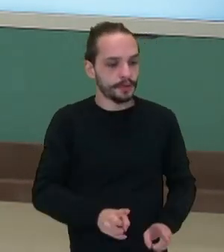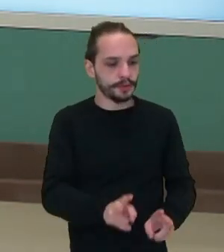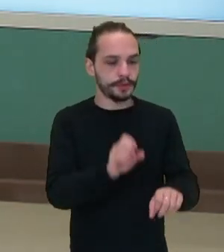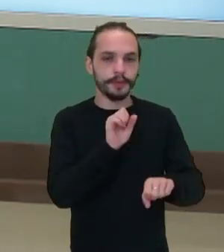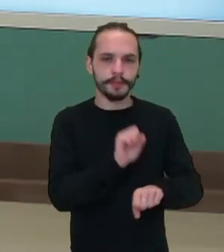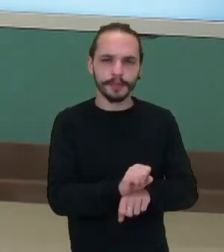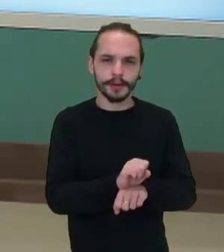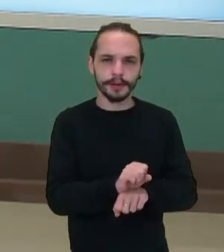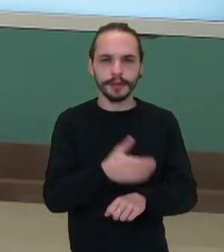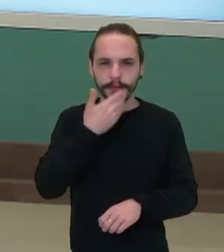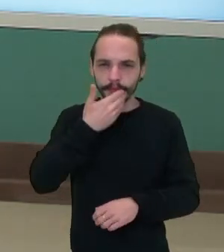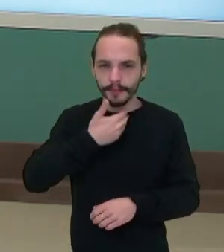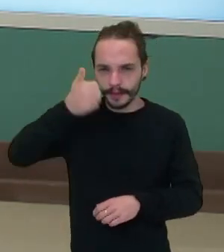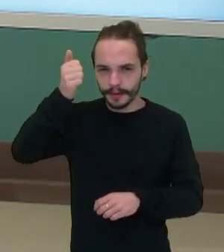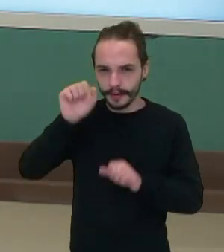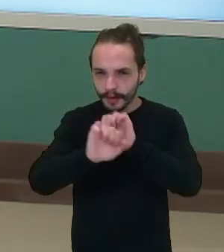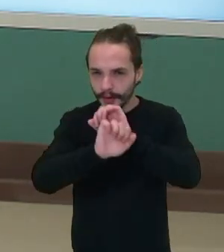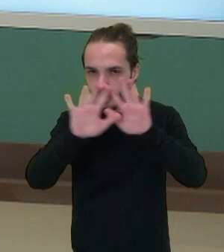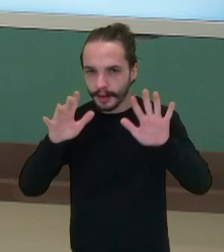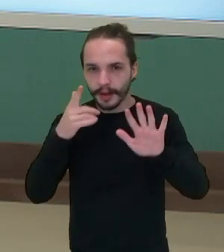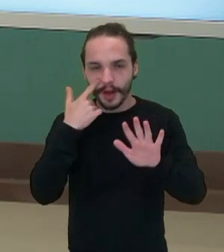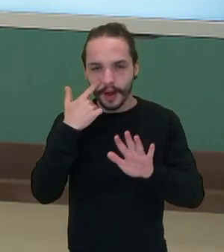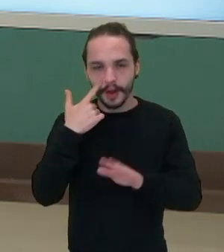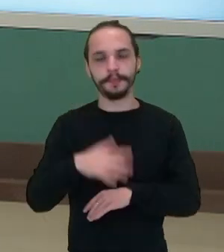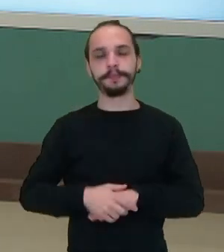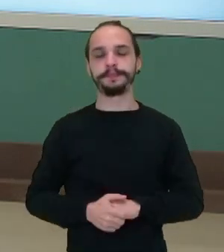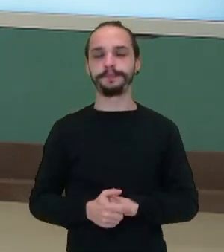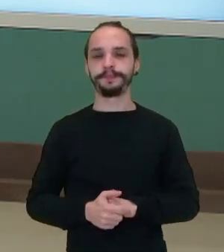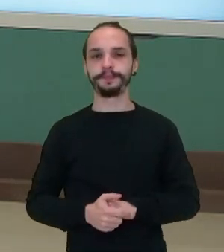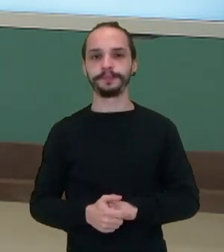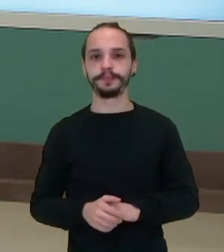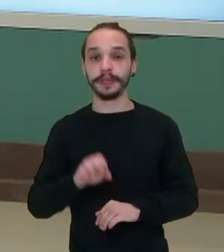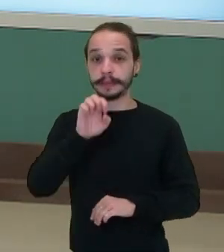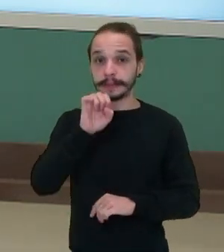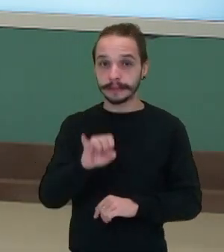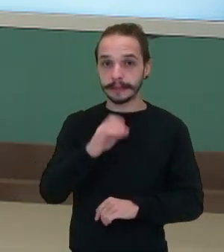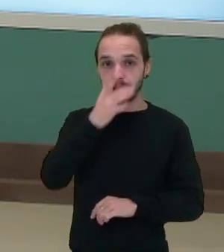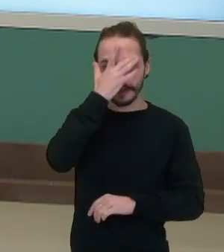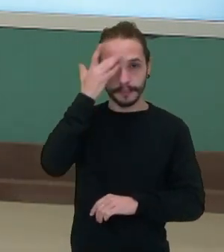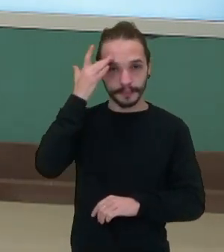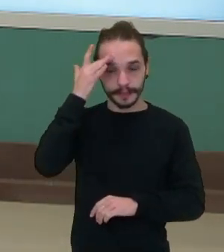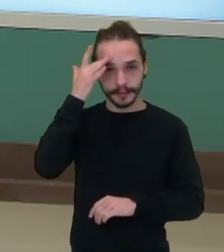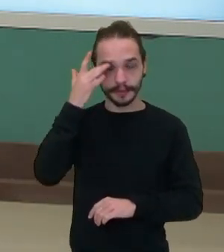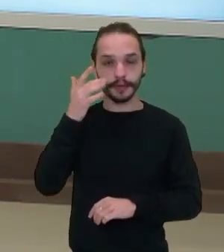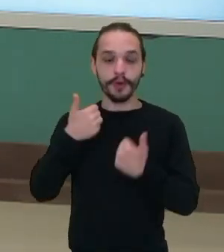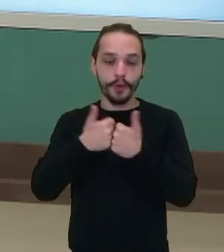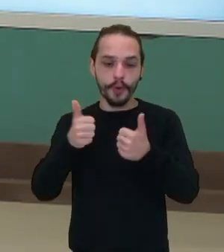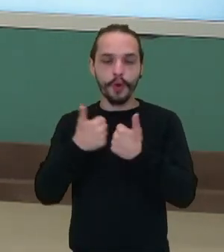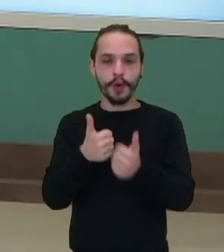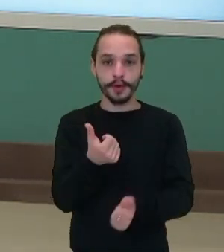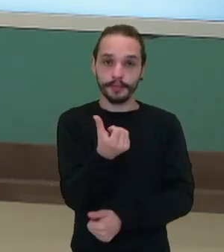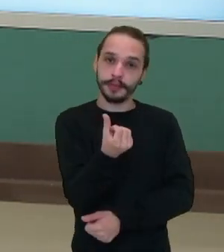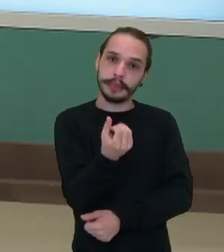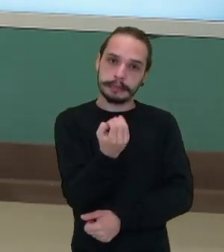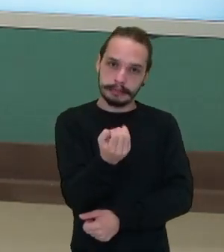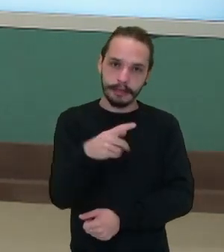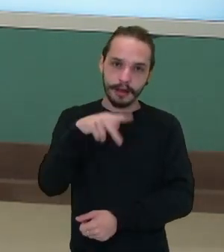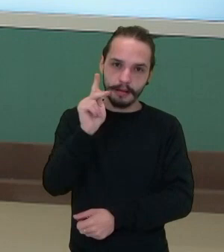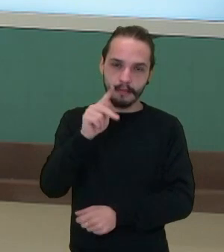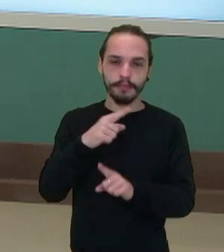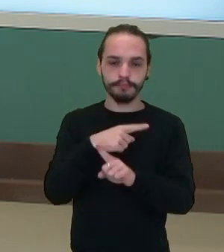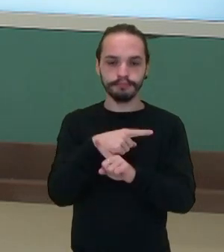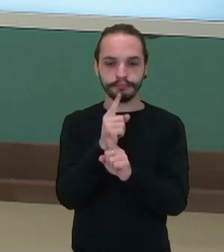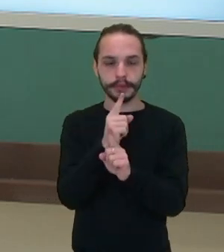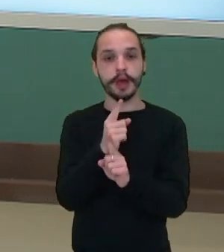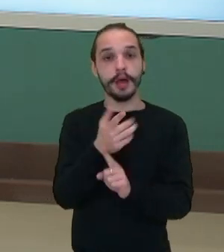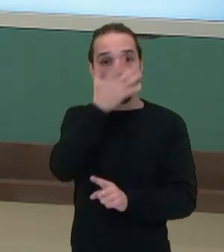uma melhorada nessa definição aqui, a ideia é o seguinte: se o ônibus está a 60 km por hora, a pessoa também